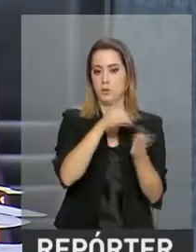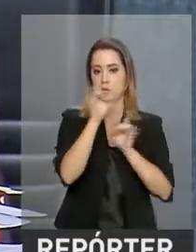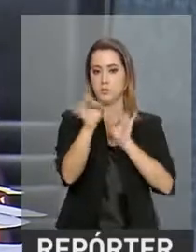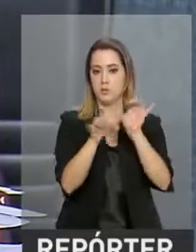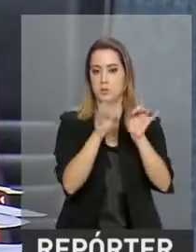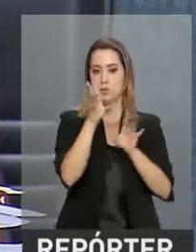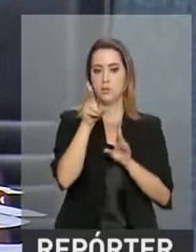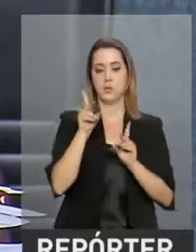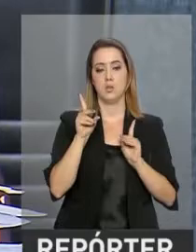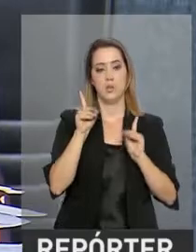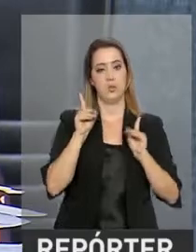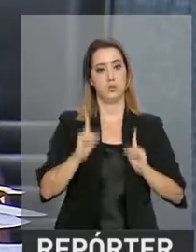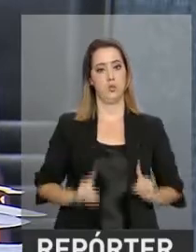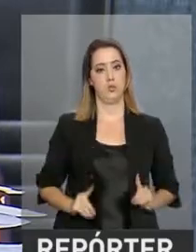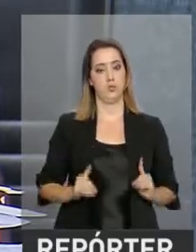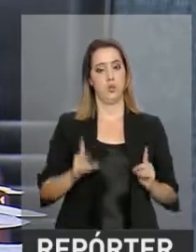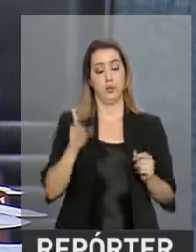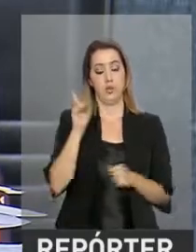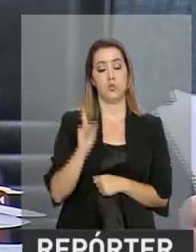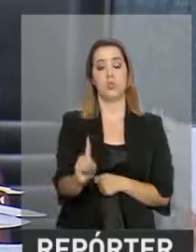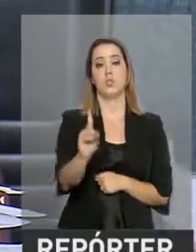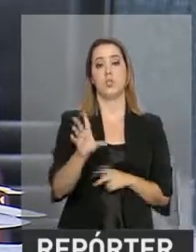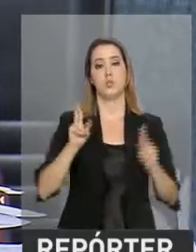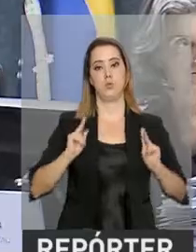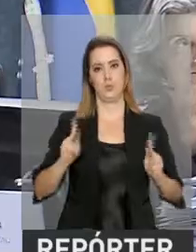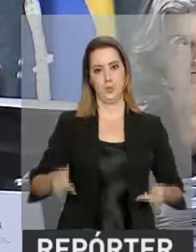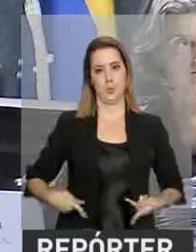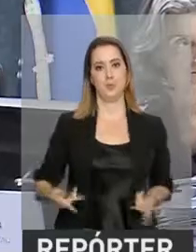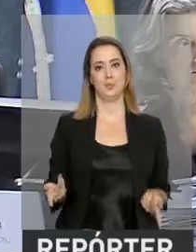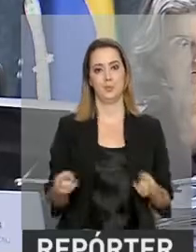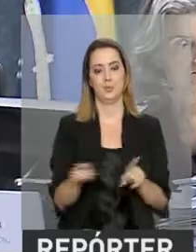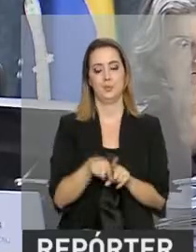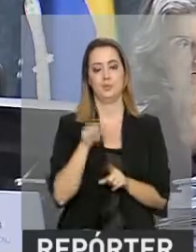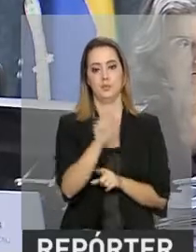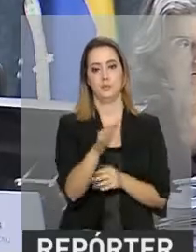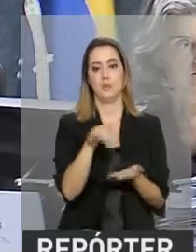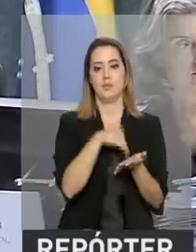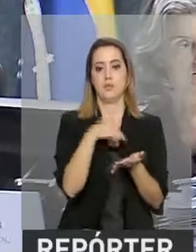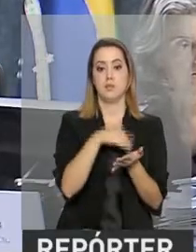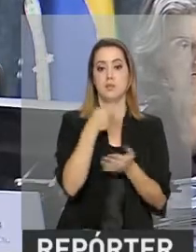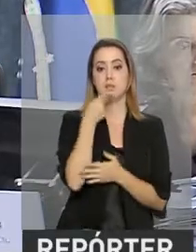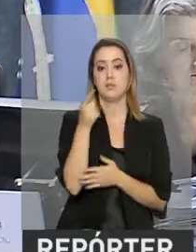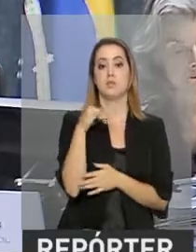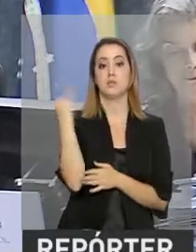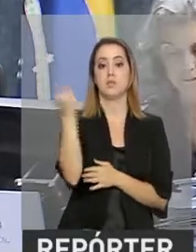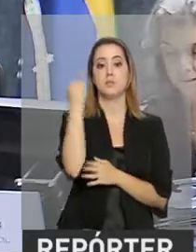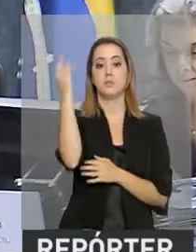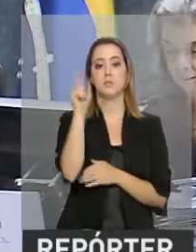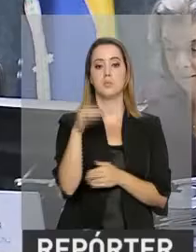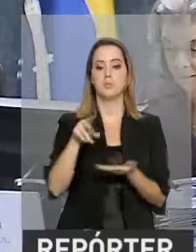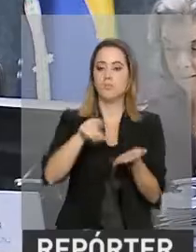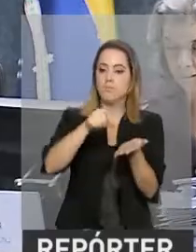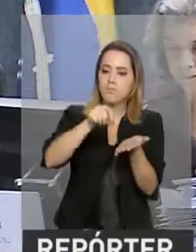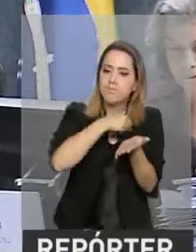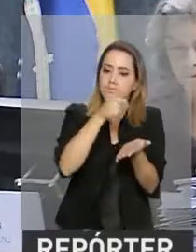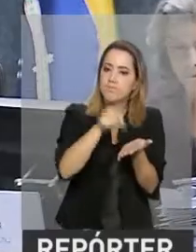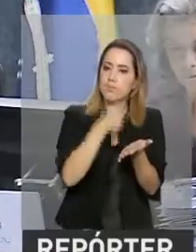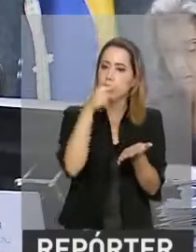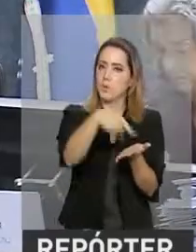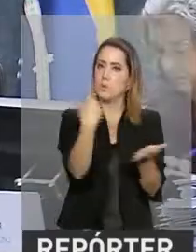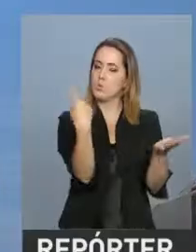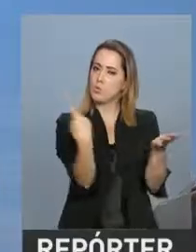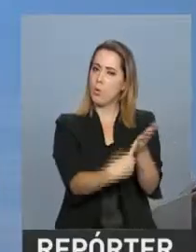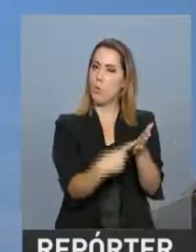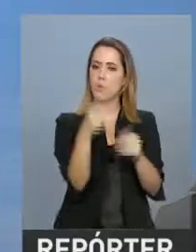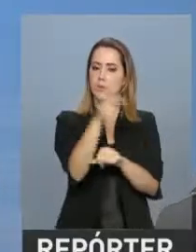de direitos humanos flávia piovesan que a secretária falou da importância da assinatura deste acordo para o